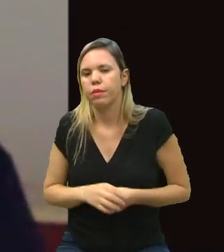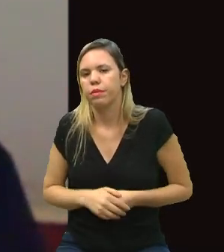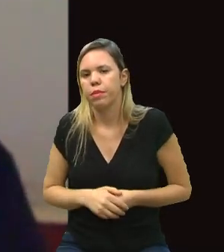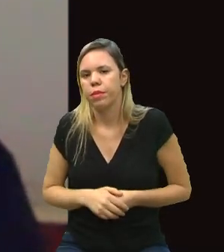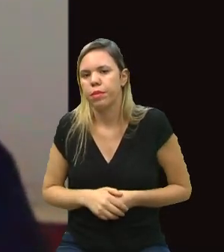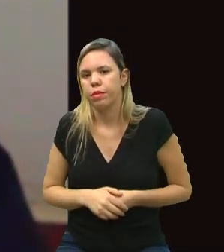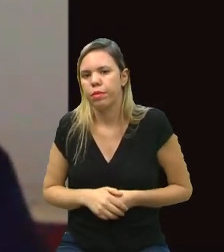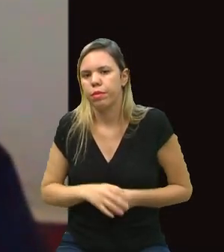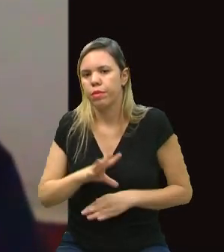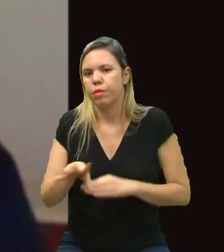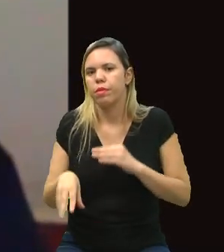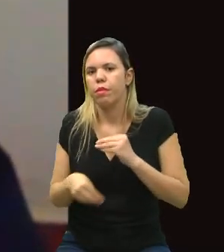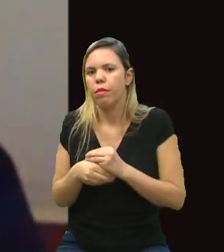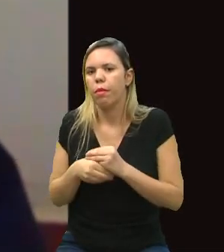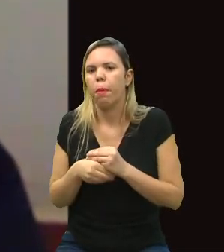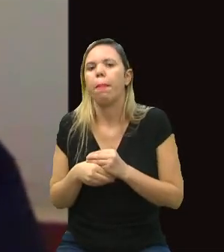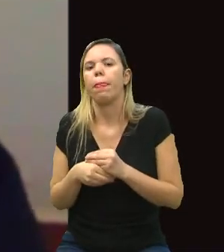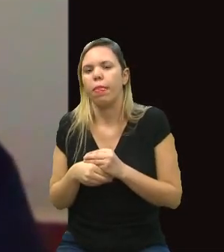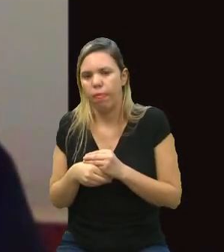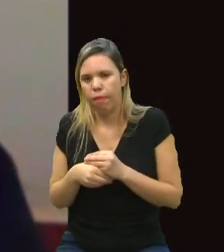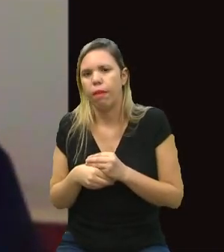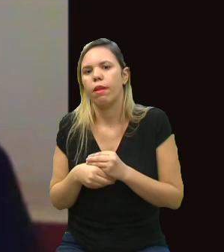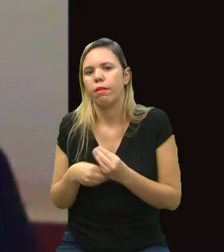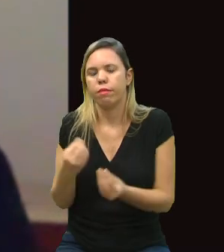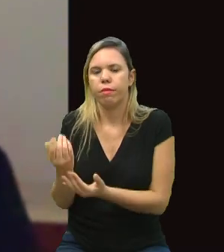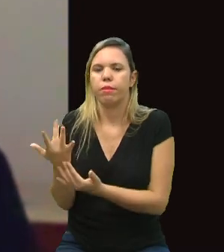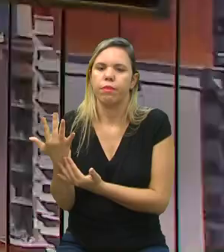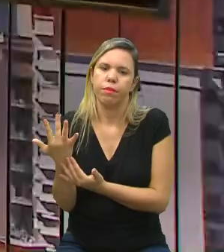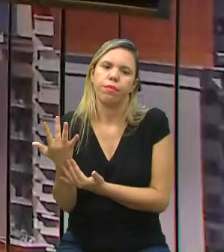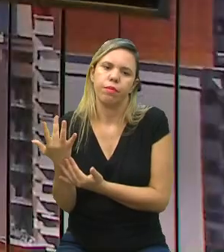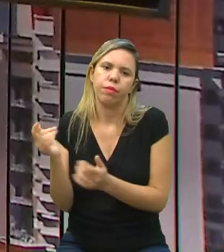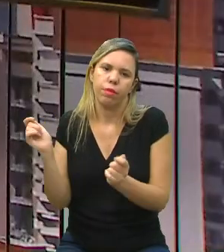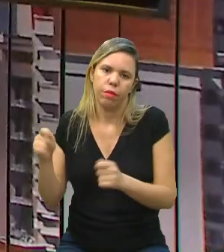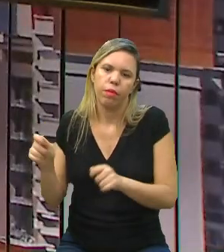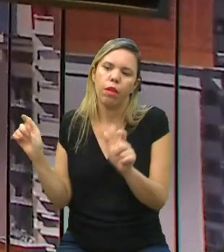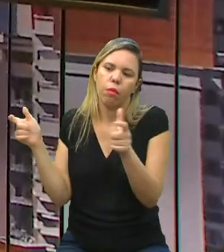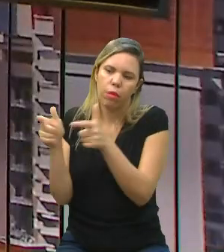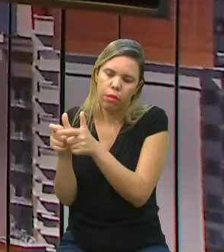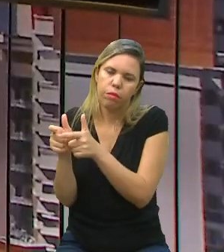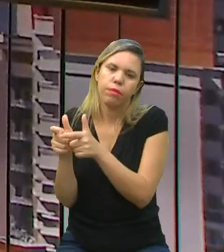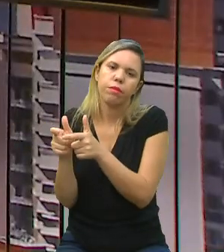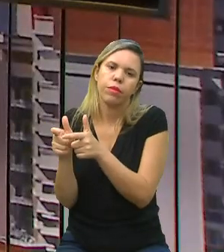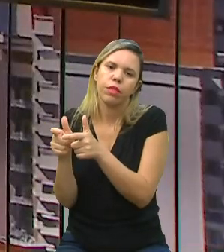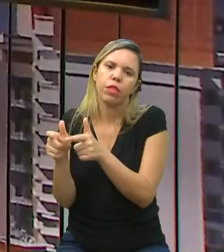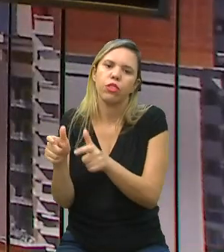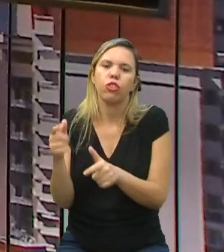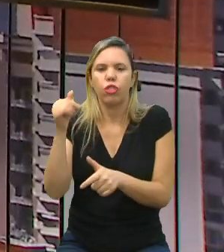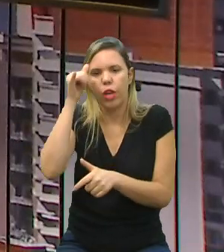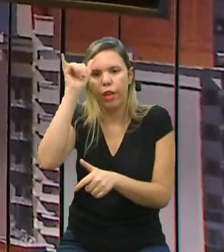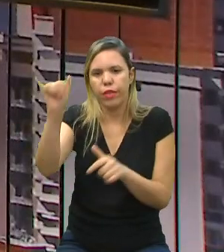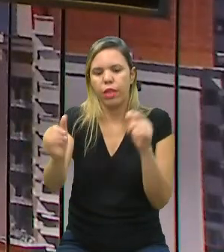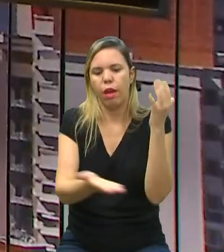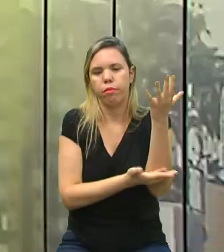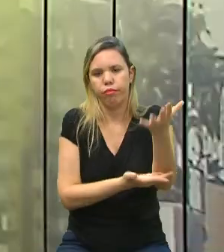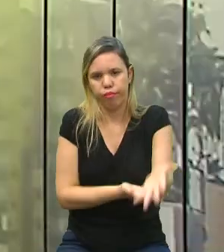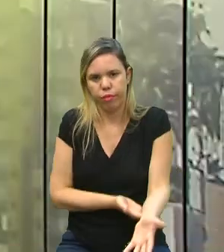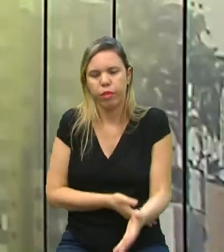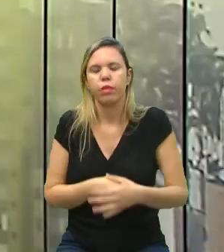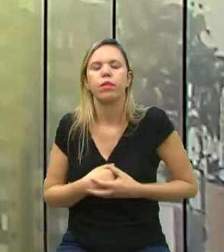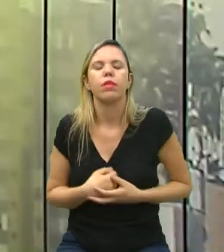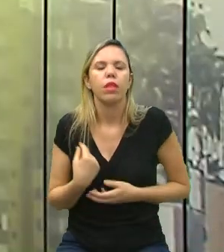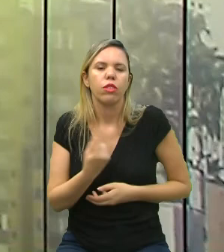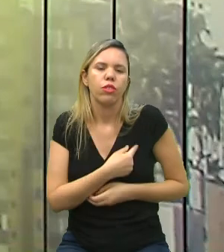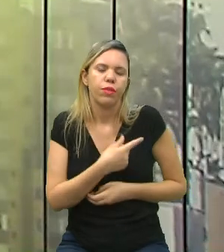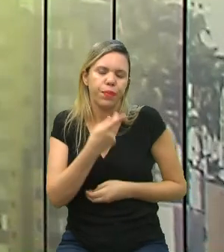ser reduzidas se a gente reduzir o desmatamento. Agora, Felipe, a gente está falando aí de um pouco de, digamos